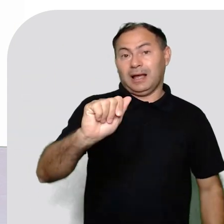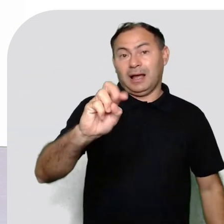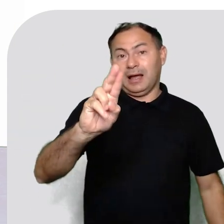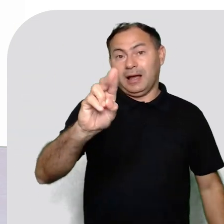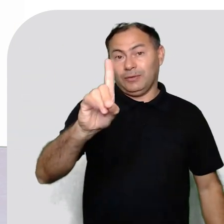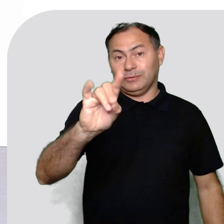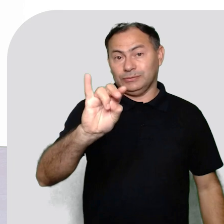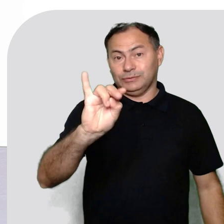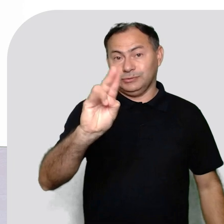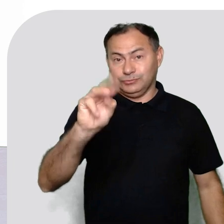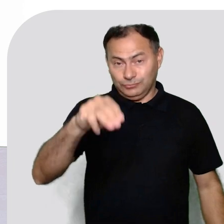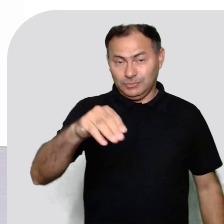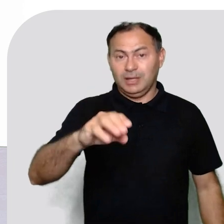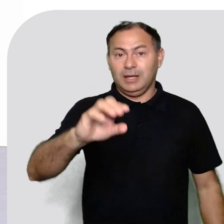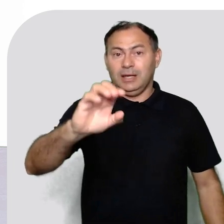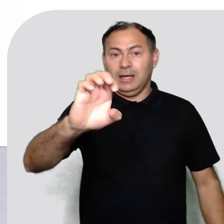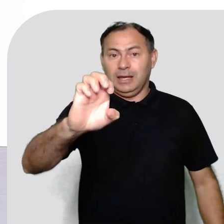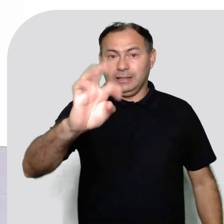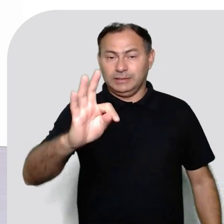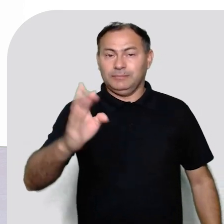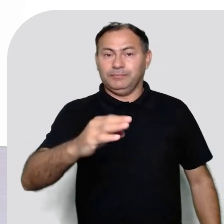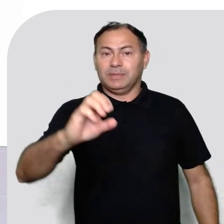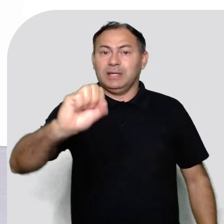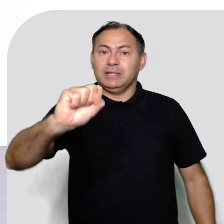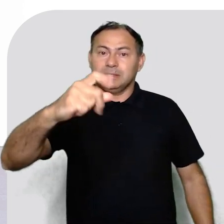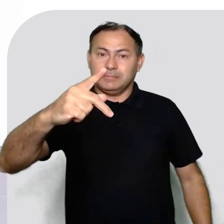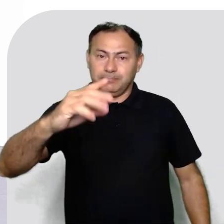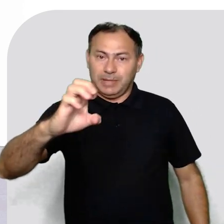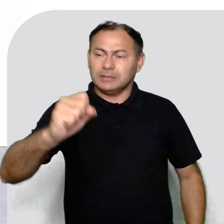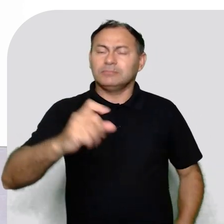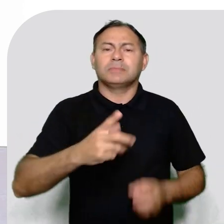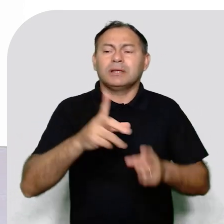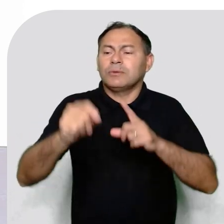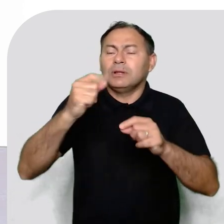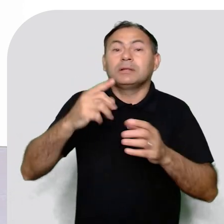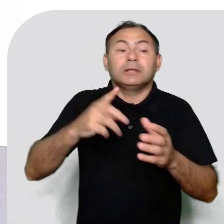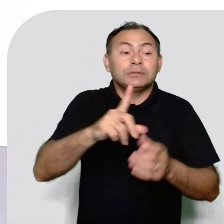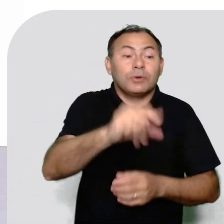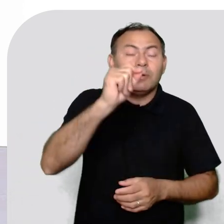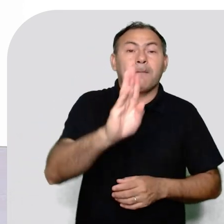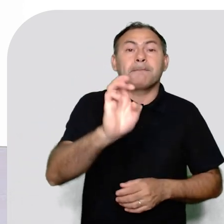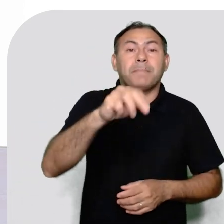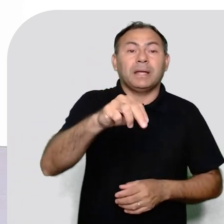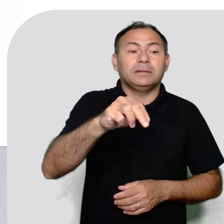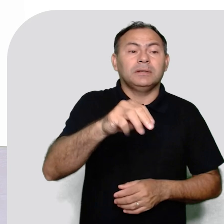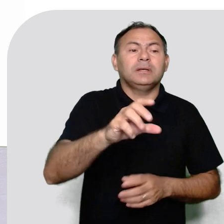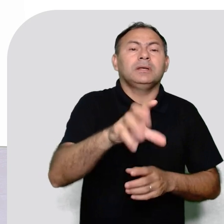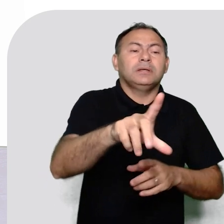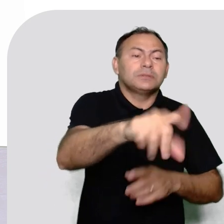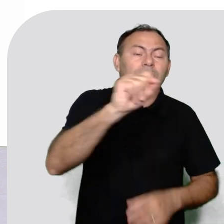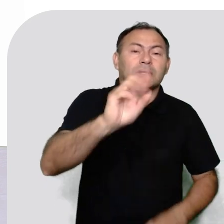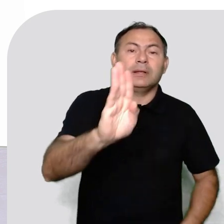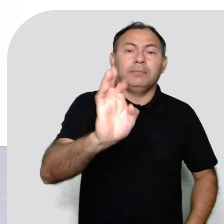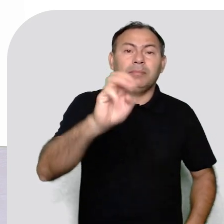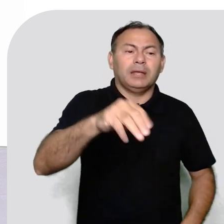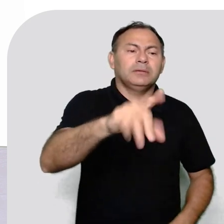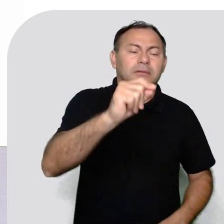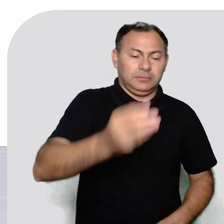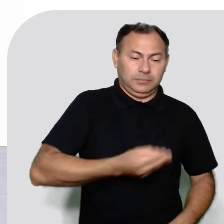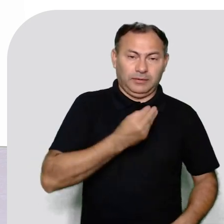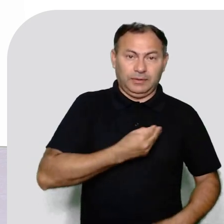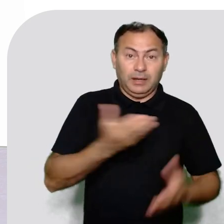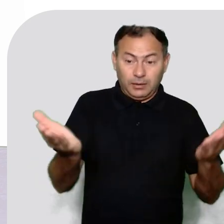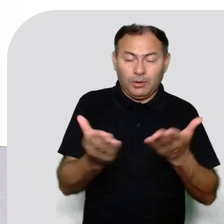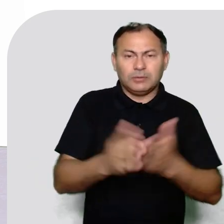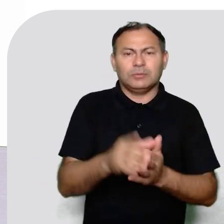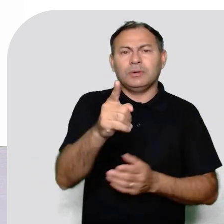você escolhe aquele bem, até quando escolhemos o bem, você escolhe aquele bem para